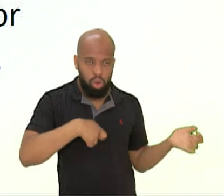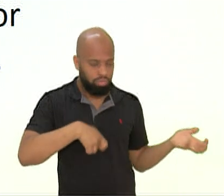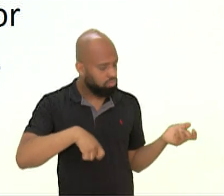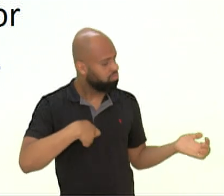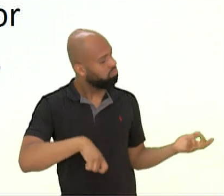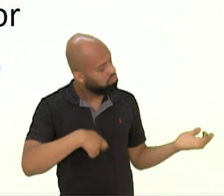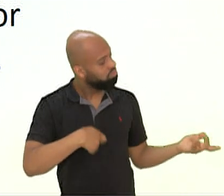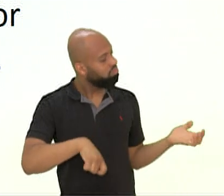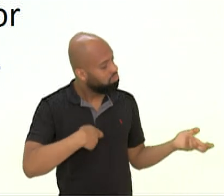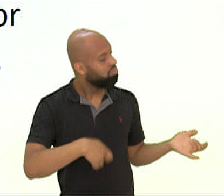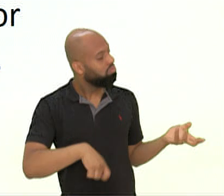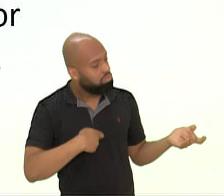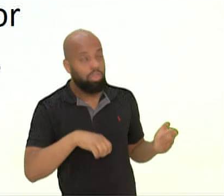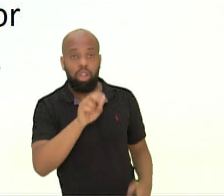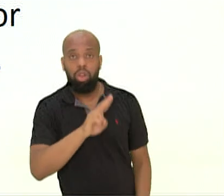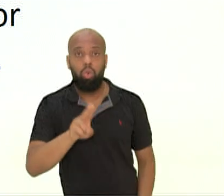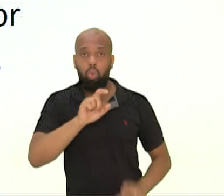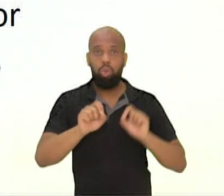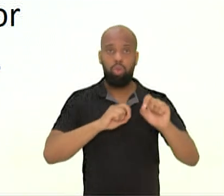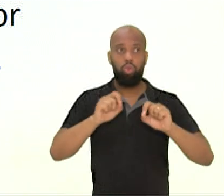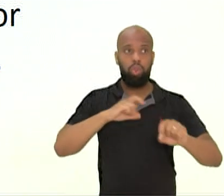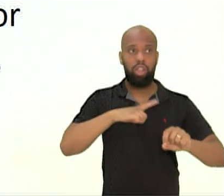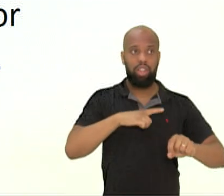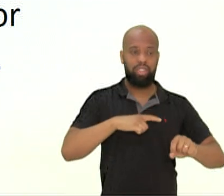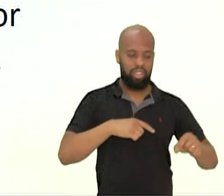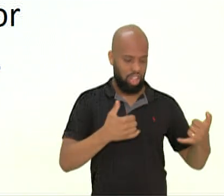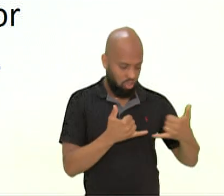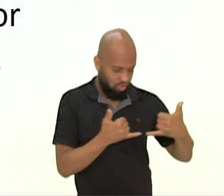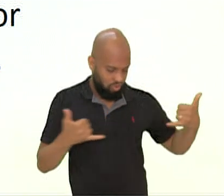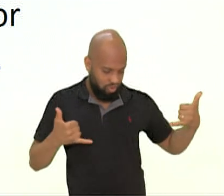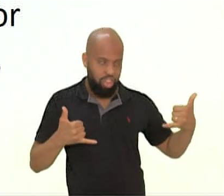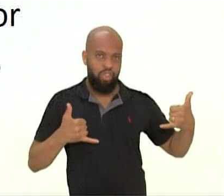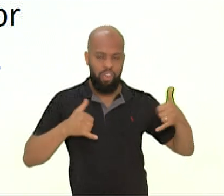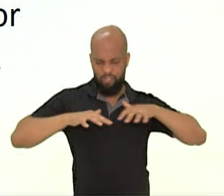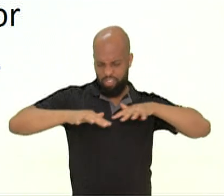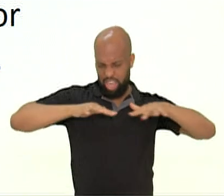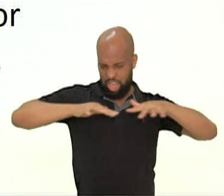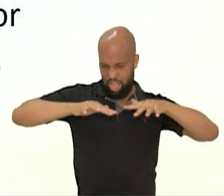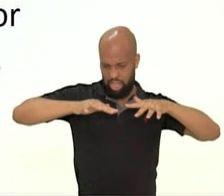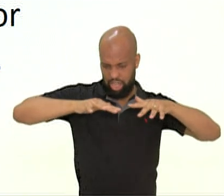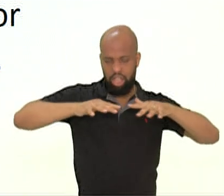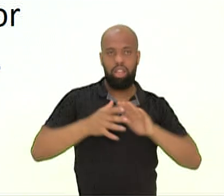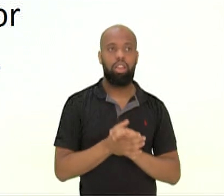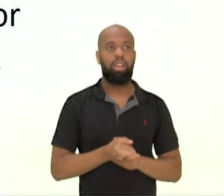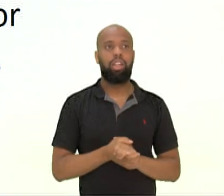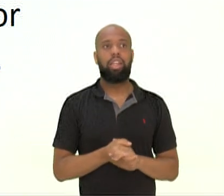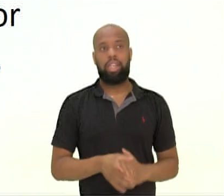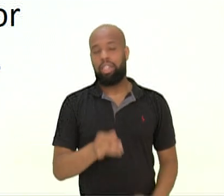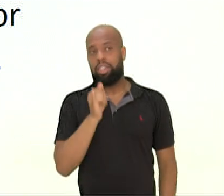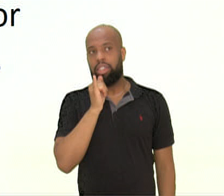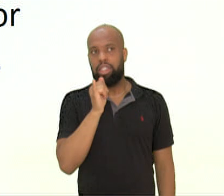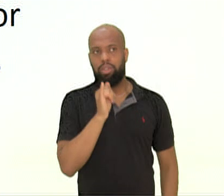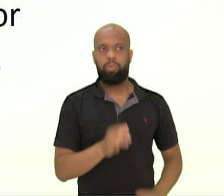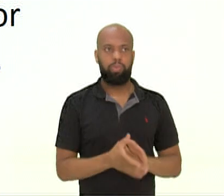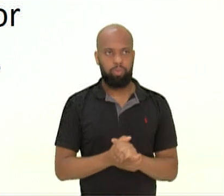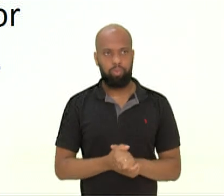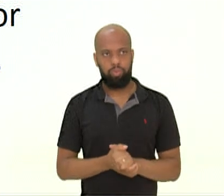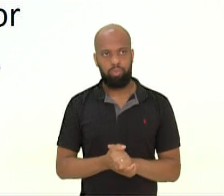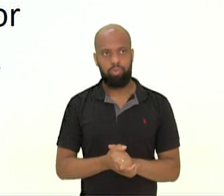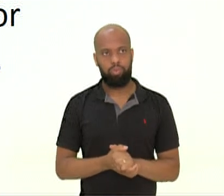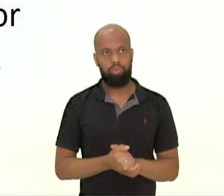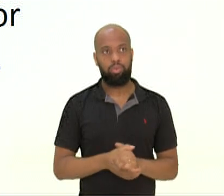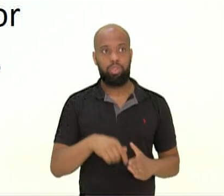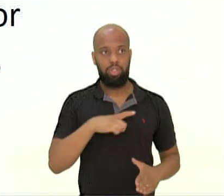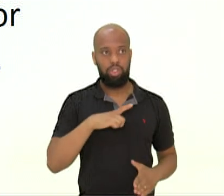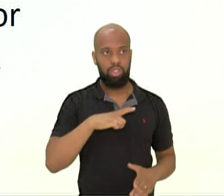que produzem sons através da vibração de suas cordas. Tais instrumentos como um